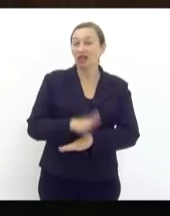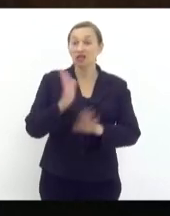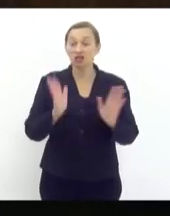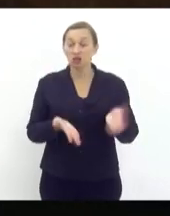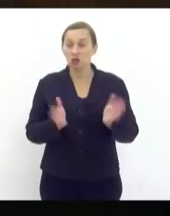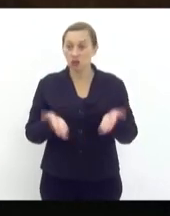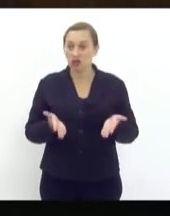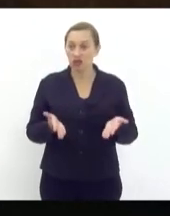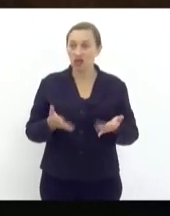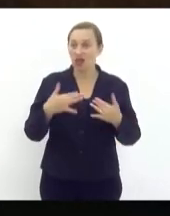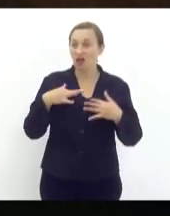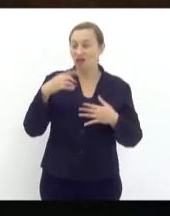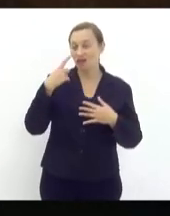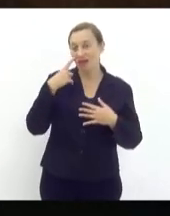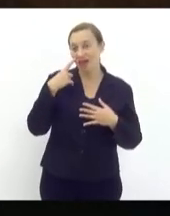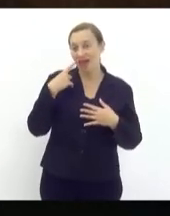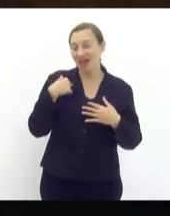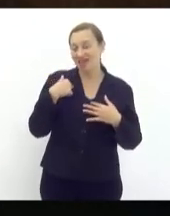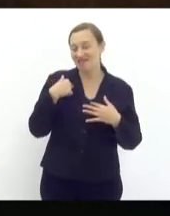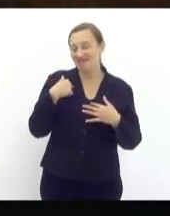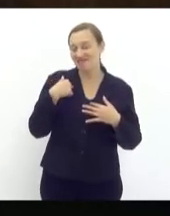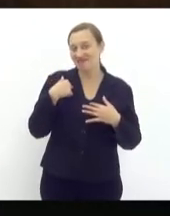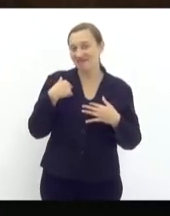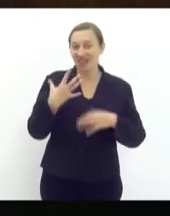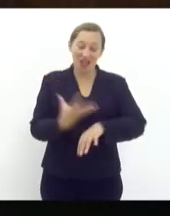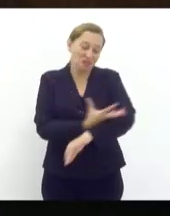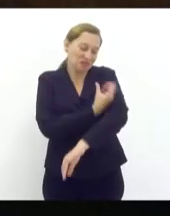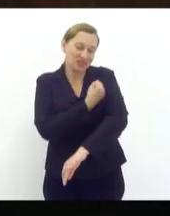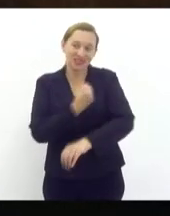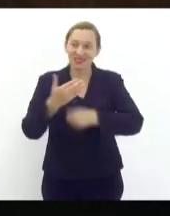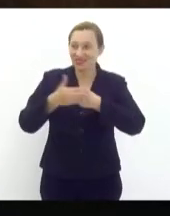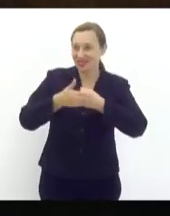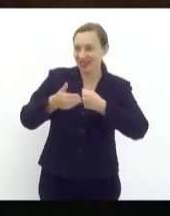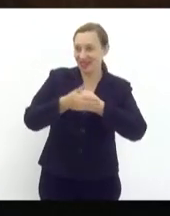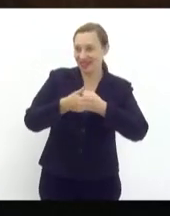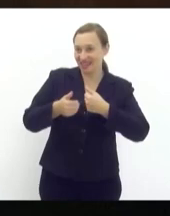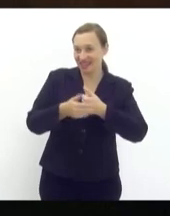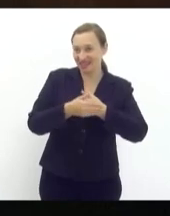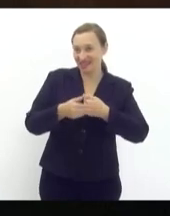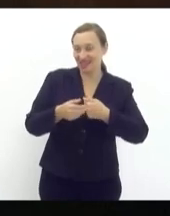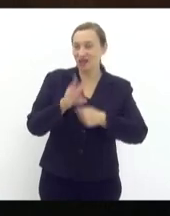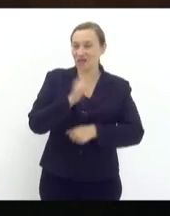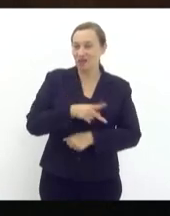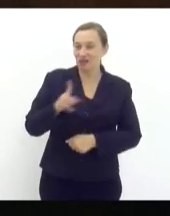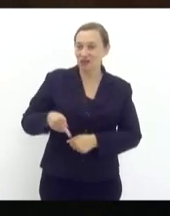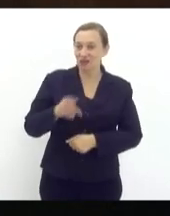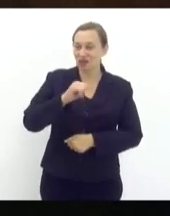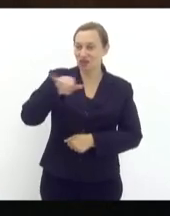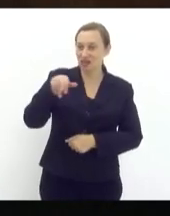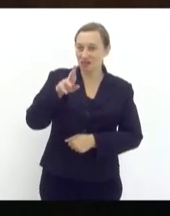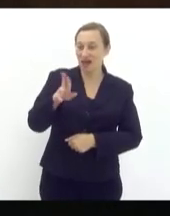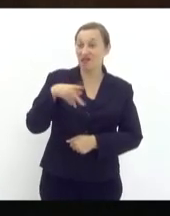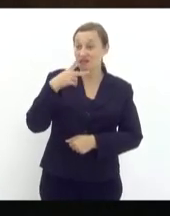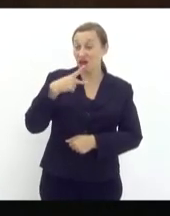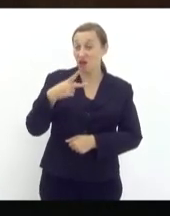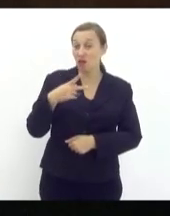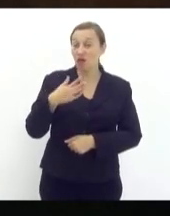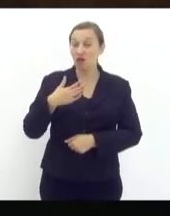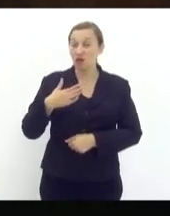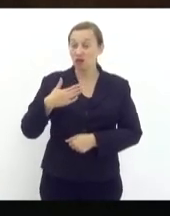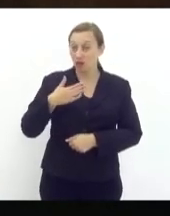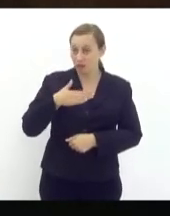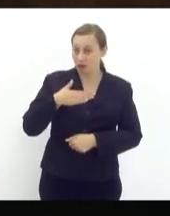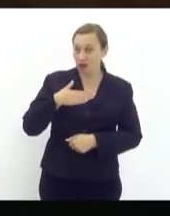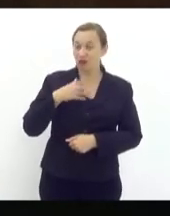eu fiquei emocionado Presidente Bacelar o carinho afeto que o professor Josemar falou comigo hoje o deputado Rodrigo Amorim